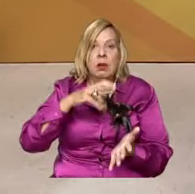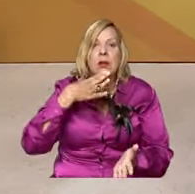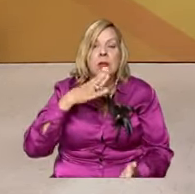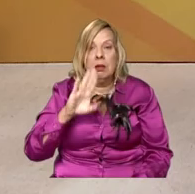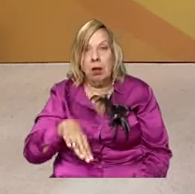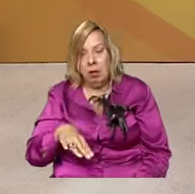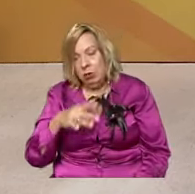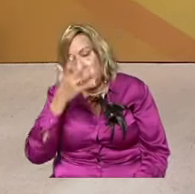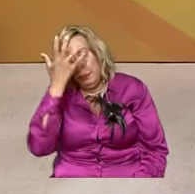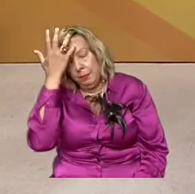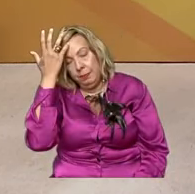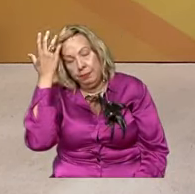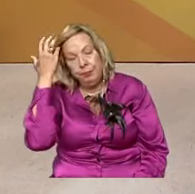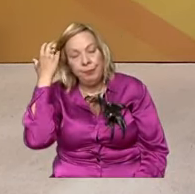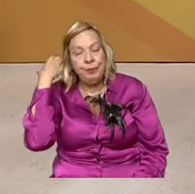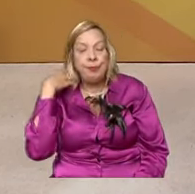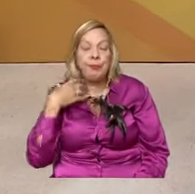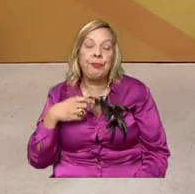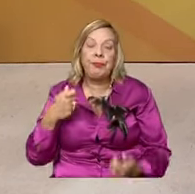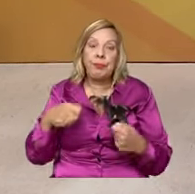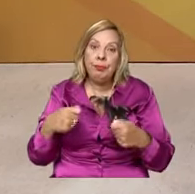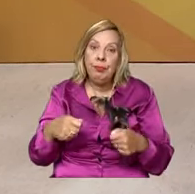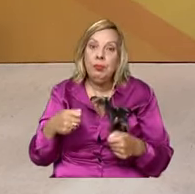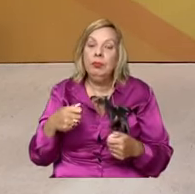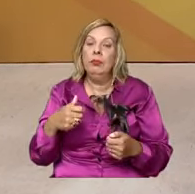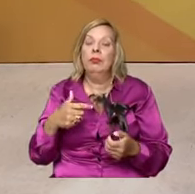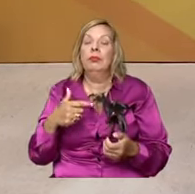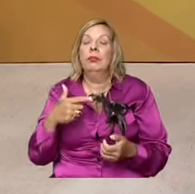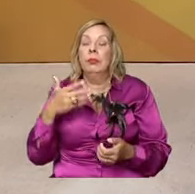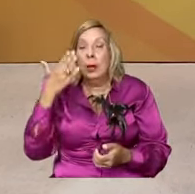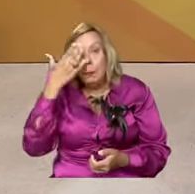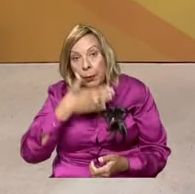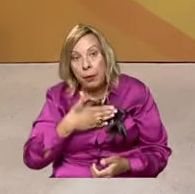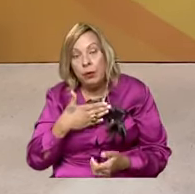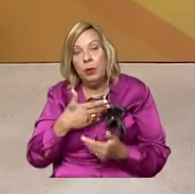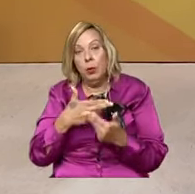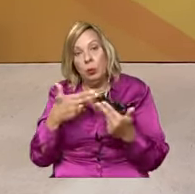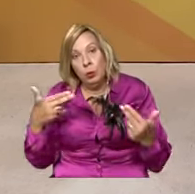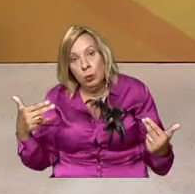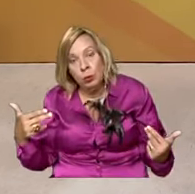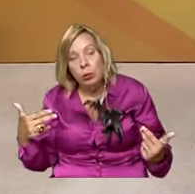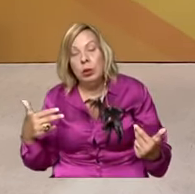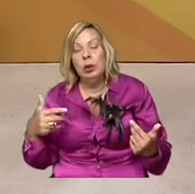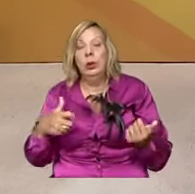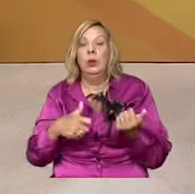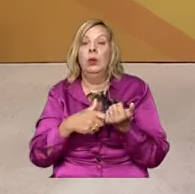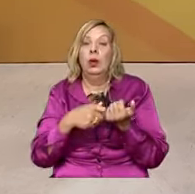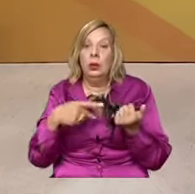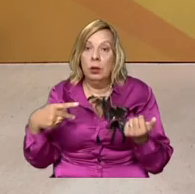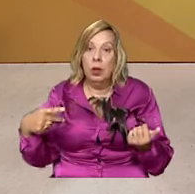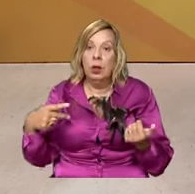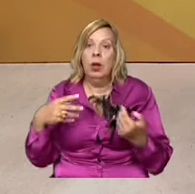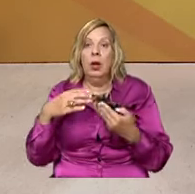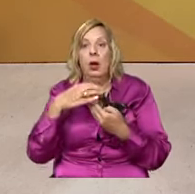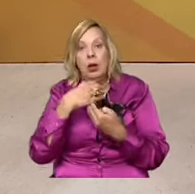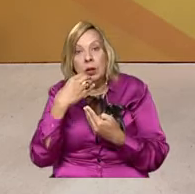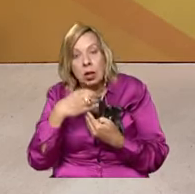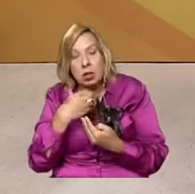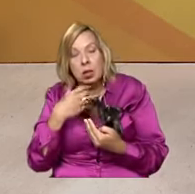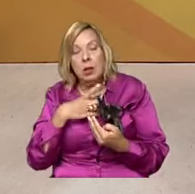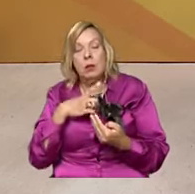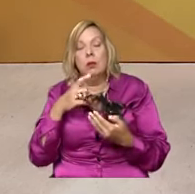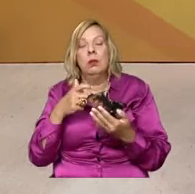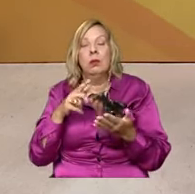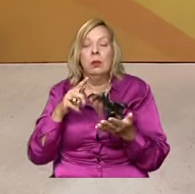Caju Cap. E sempre o Caju Cap vai ligar, vai passar todas as orientações para você, né? Levando toda a